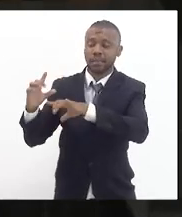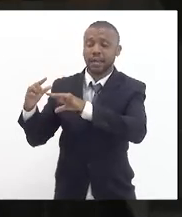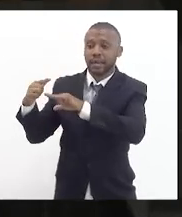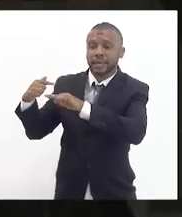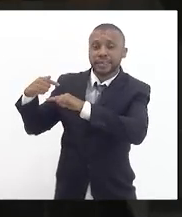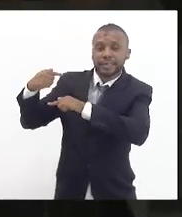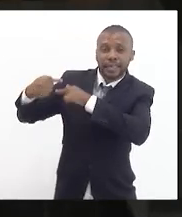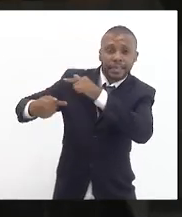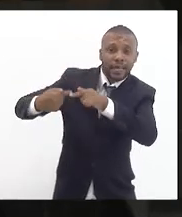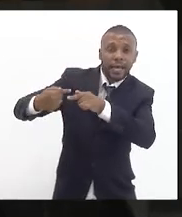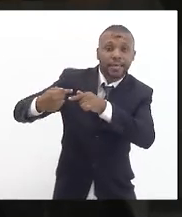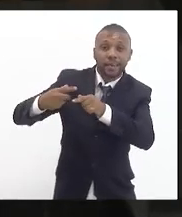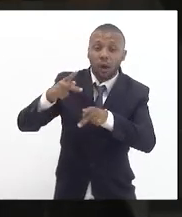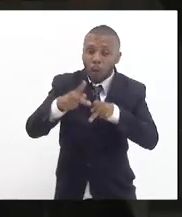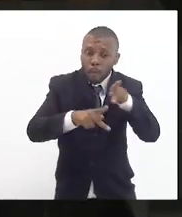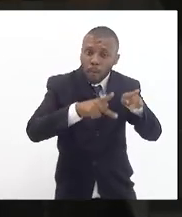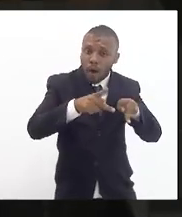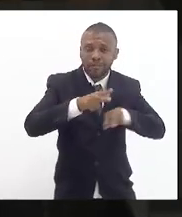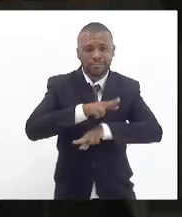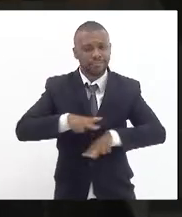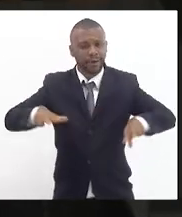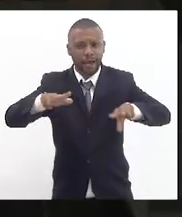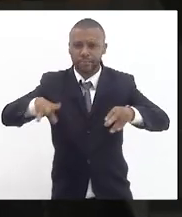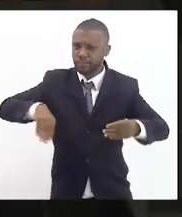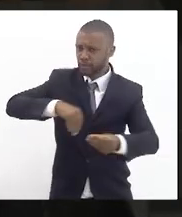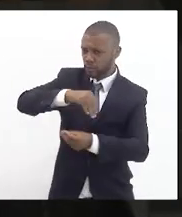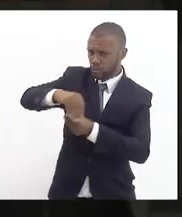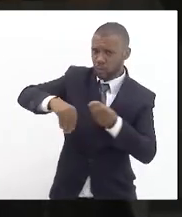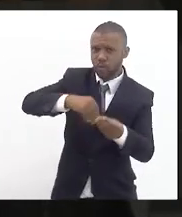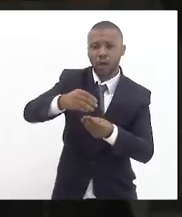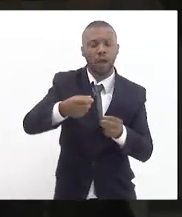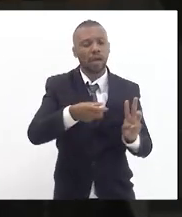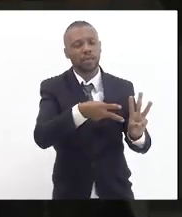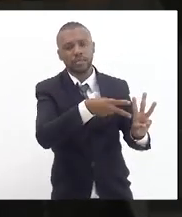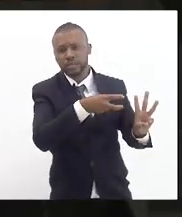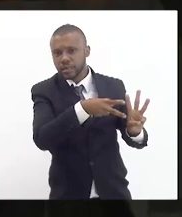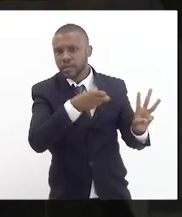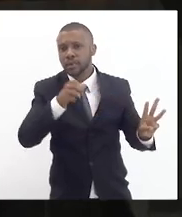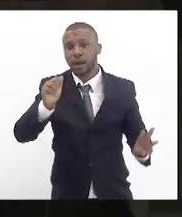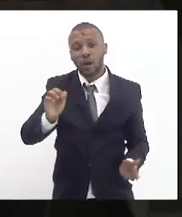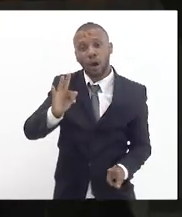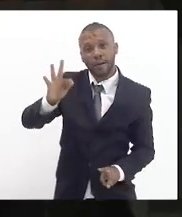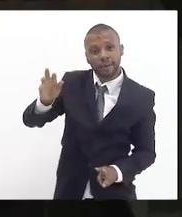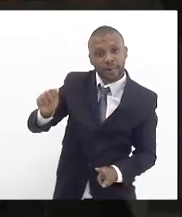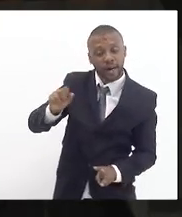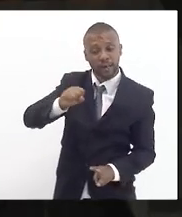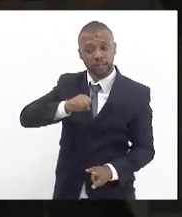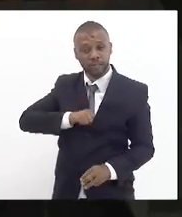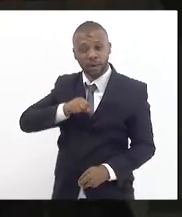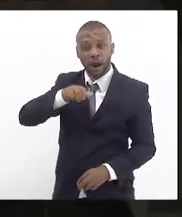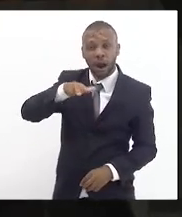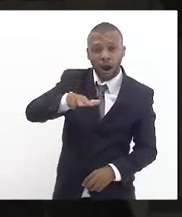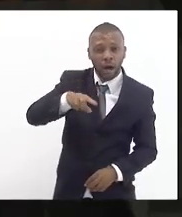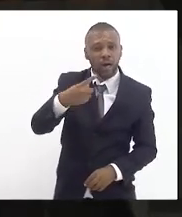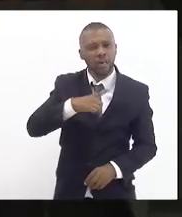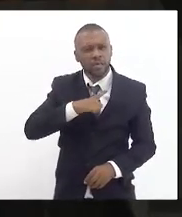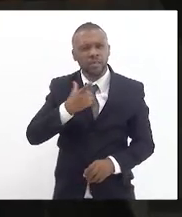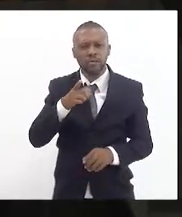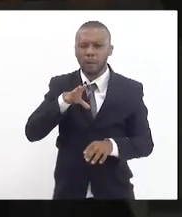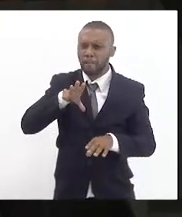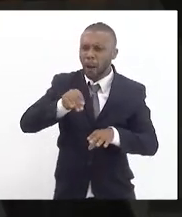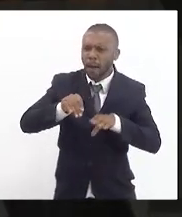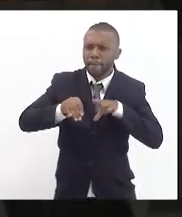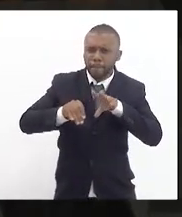mistura de muitos povos o indígena o africano o português inicialmente mas nós tivemos invasão